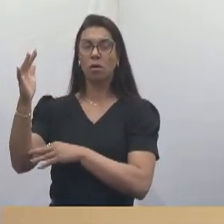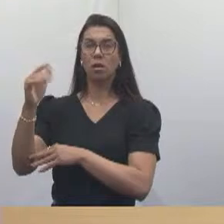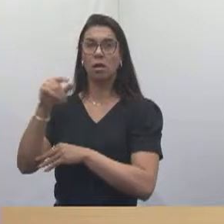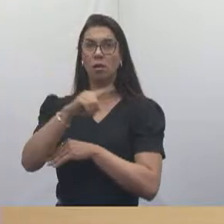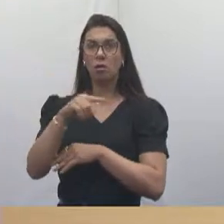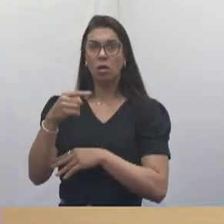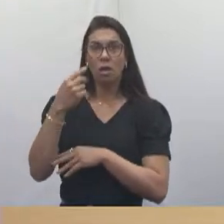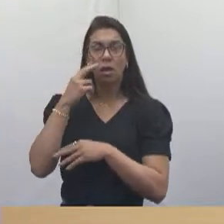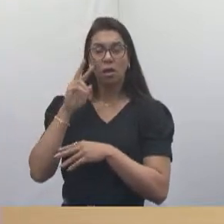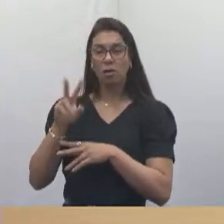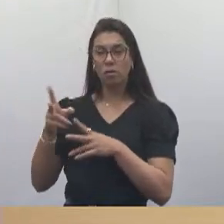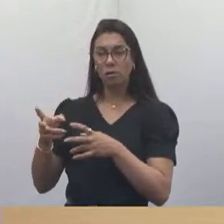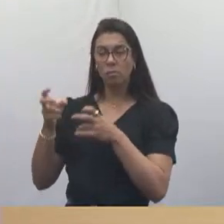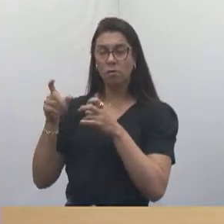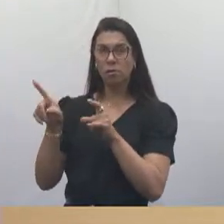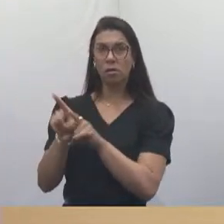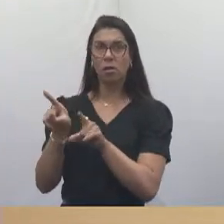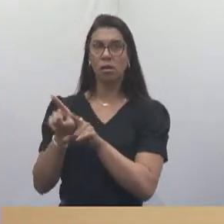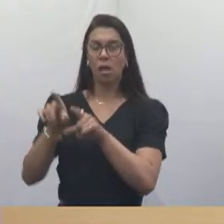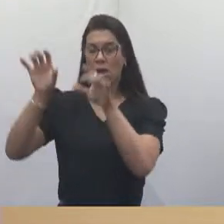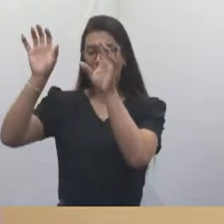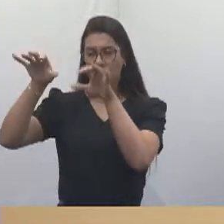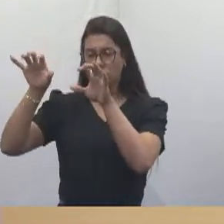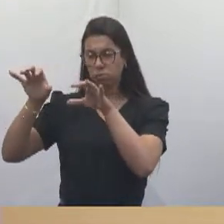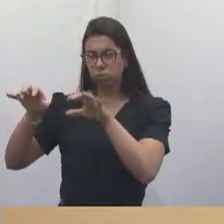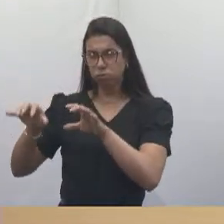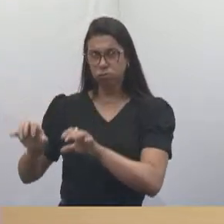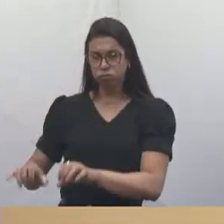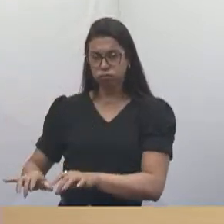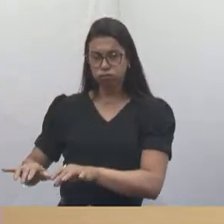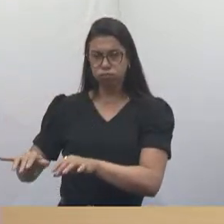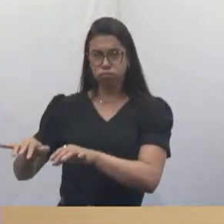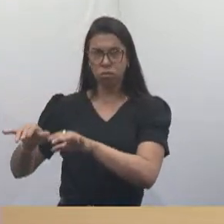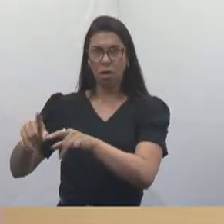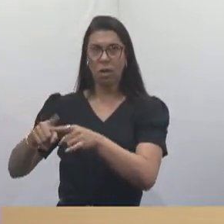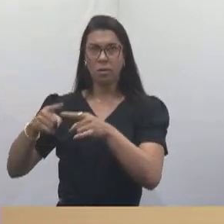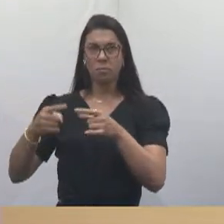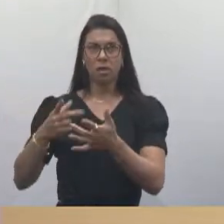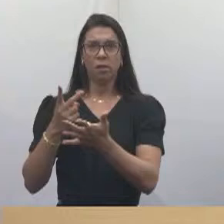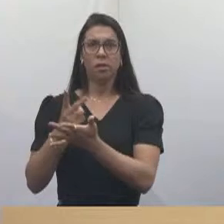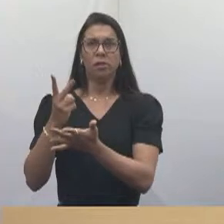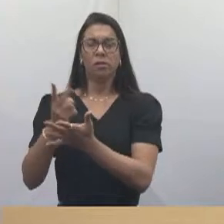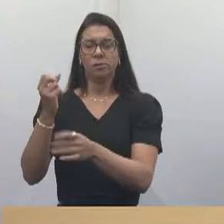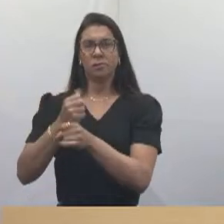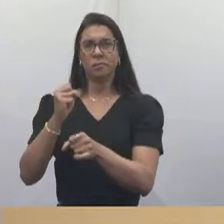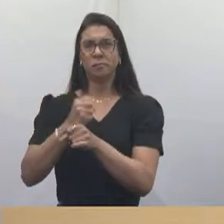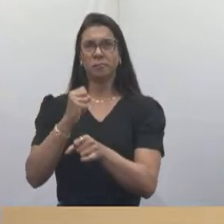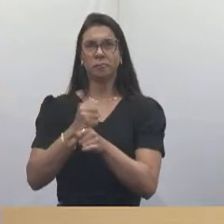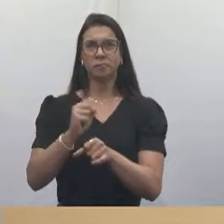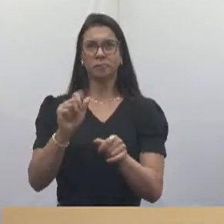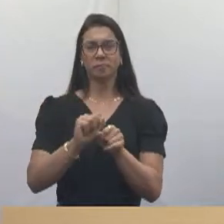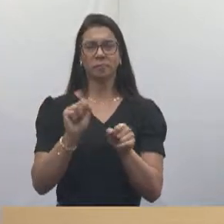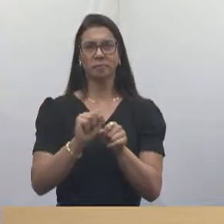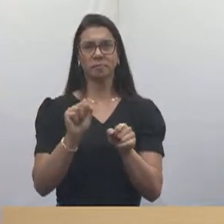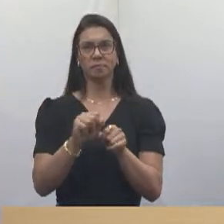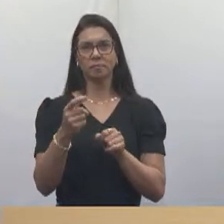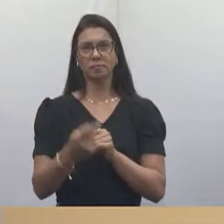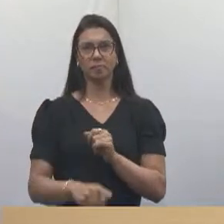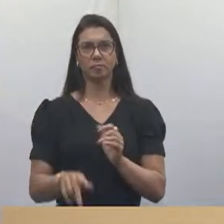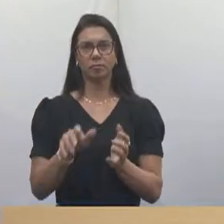d'água imensa, mas é feito obras em algumas localidades da cidade. A Barão